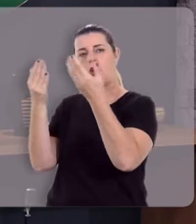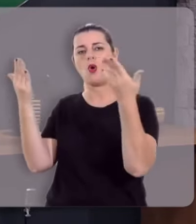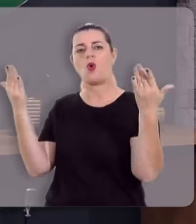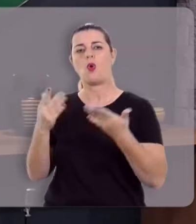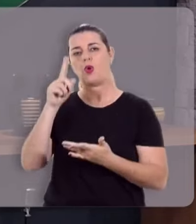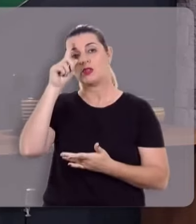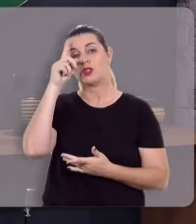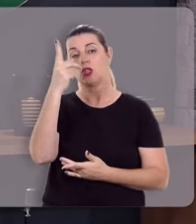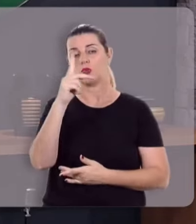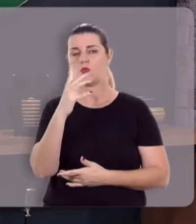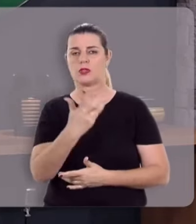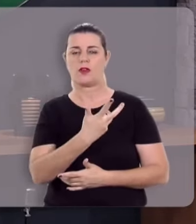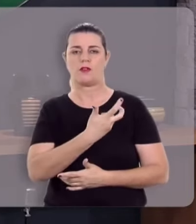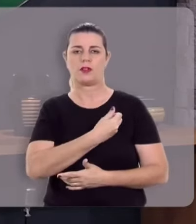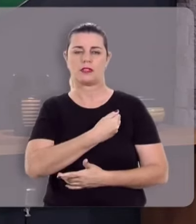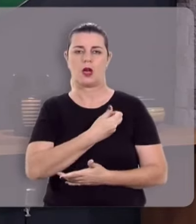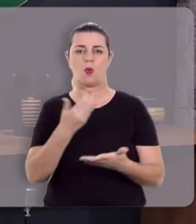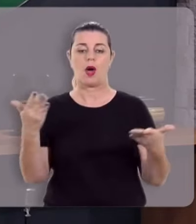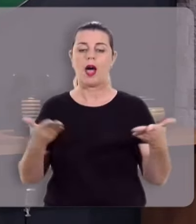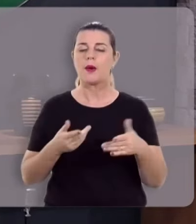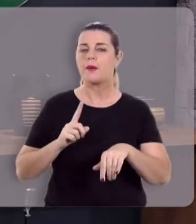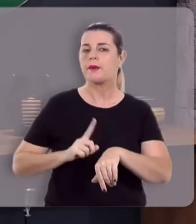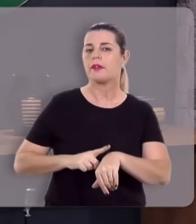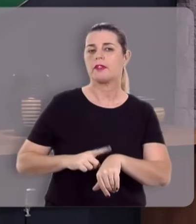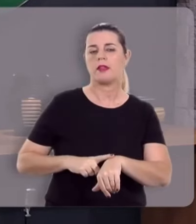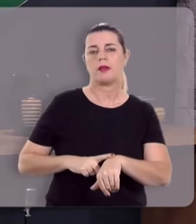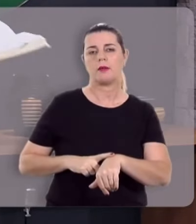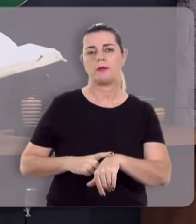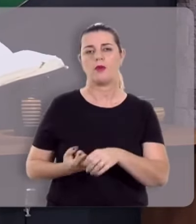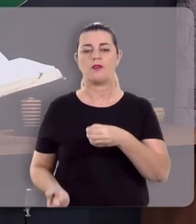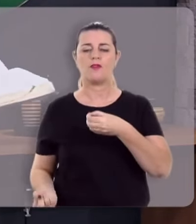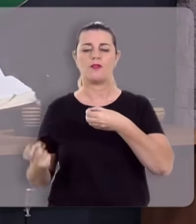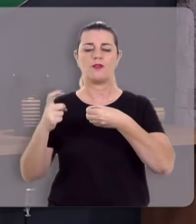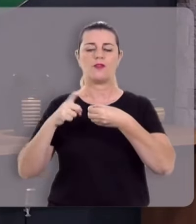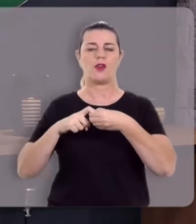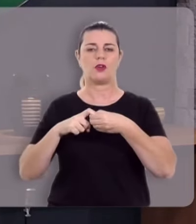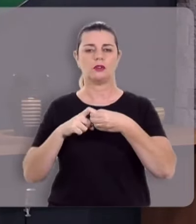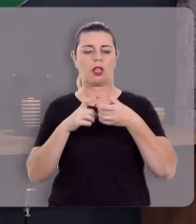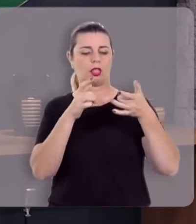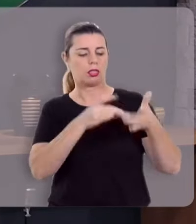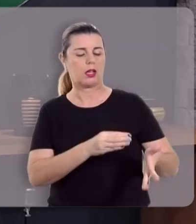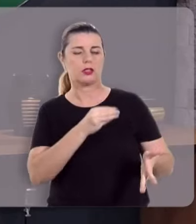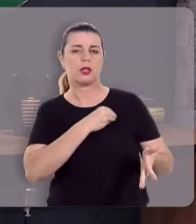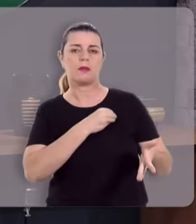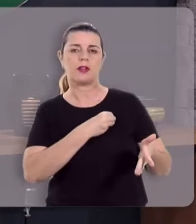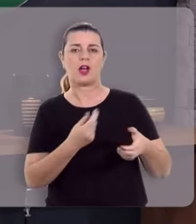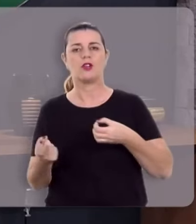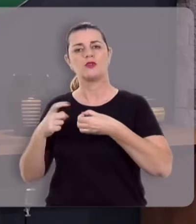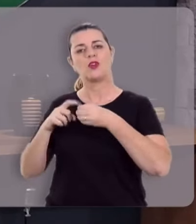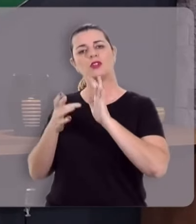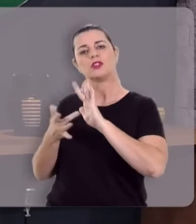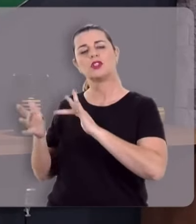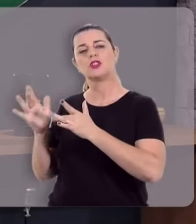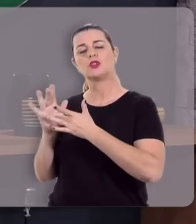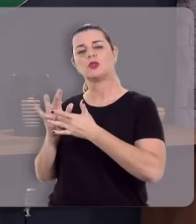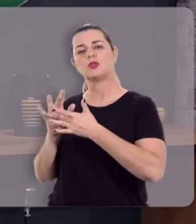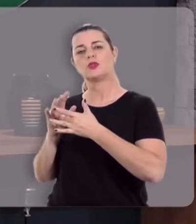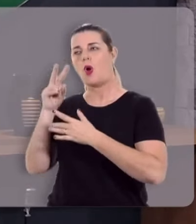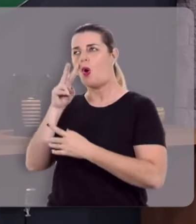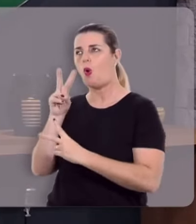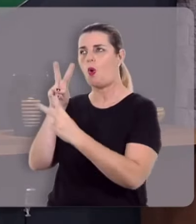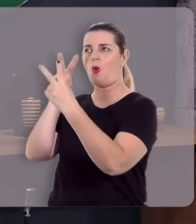o dia da sua salvação, agora mesmo. Volte-se do pecado para Jesus, olha para ele,